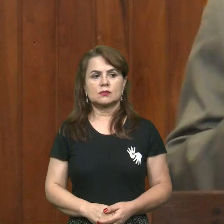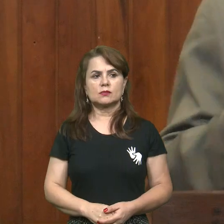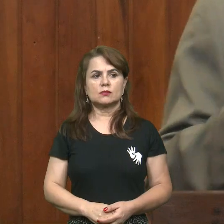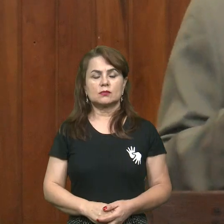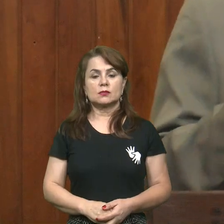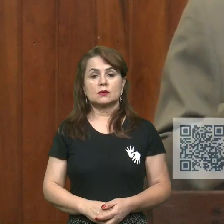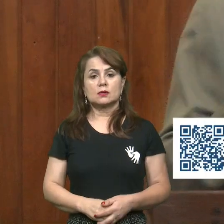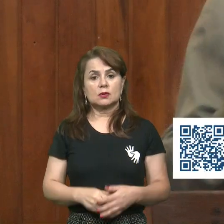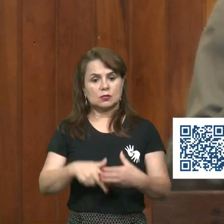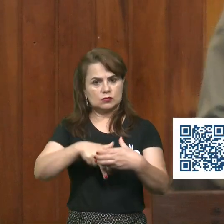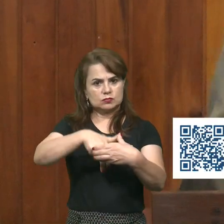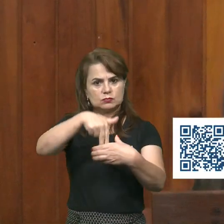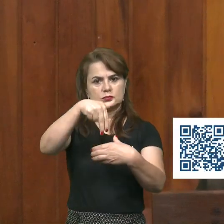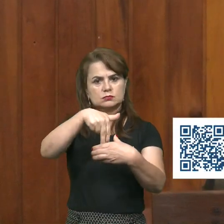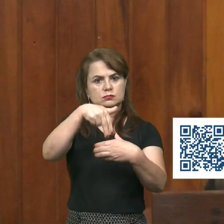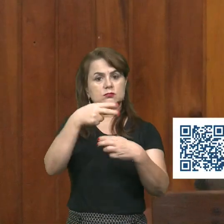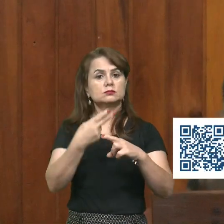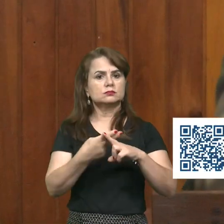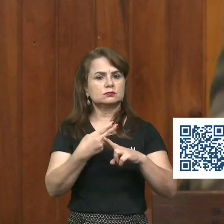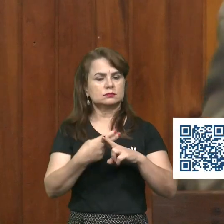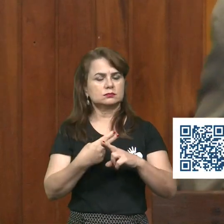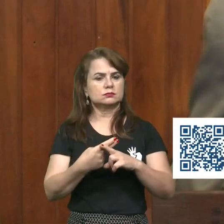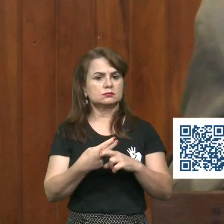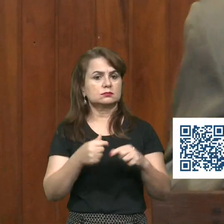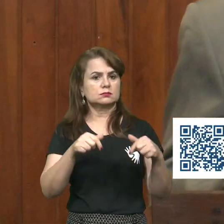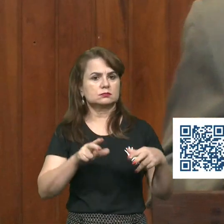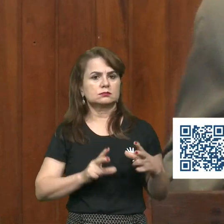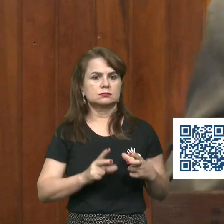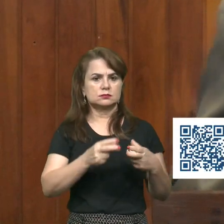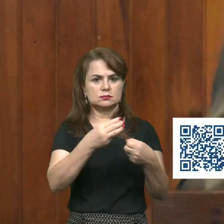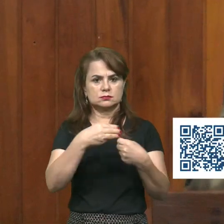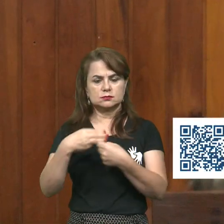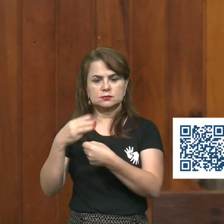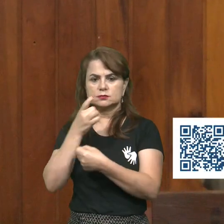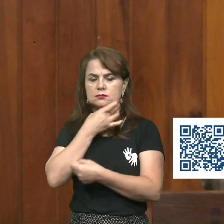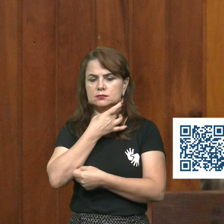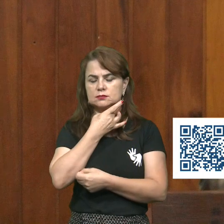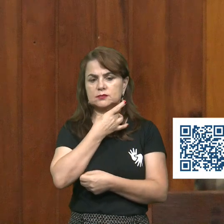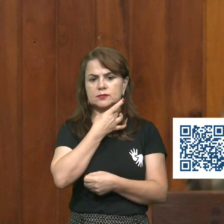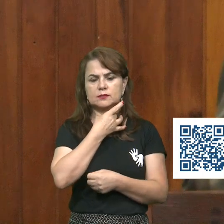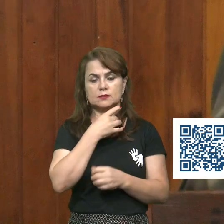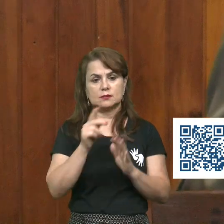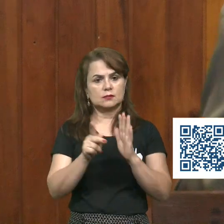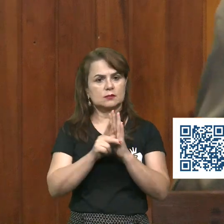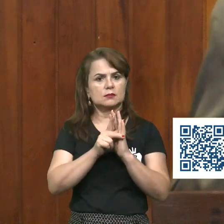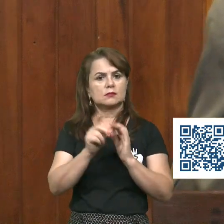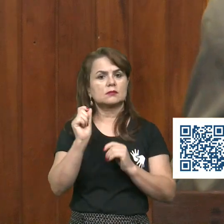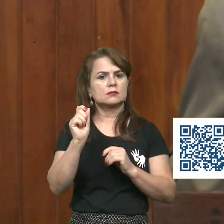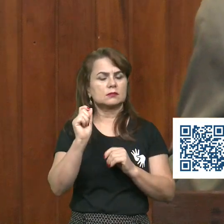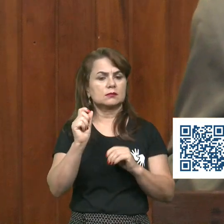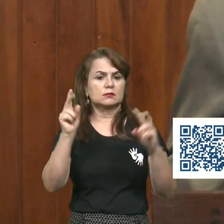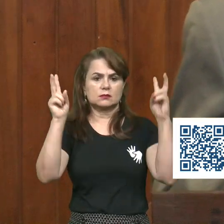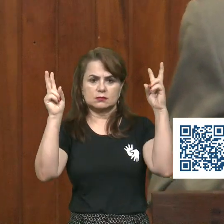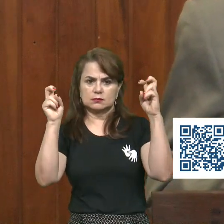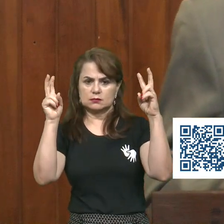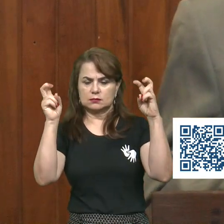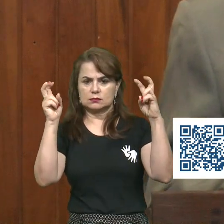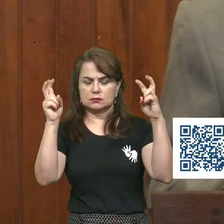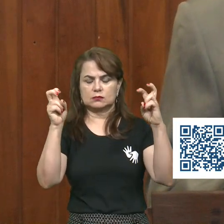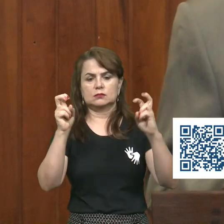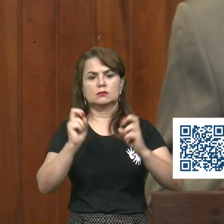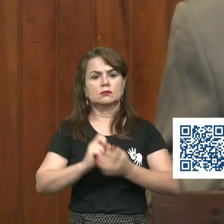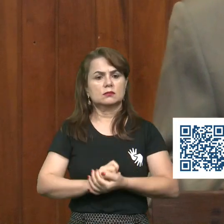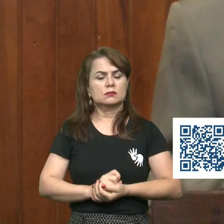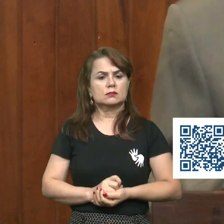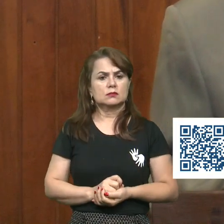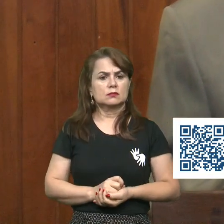eu ocupo esse pequeno expediente da Câmara Municipal de Marília para trazer aqui alguns aspectos